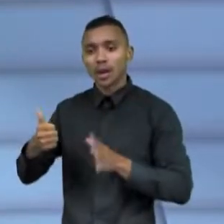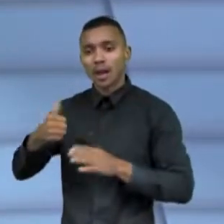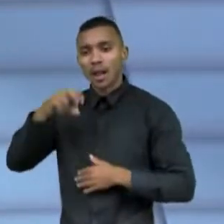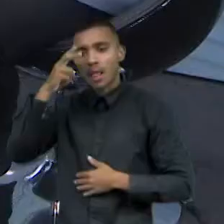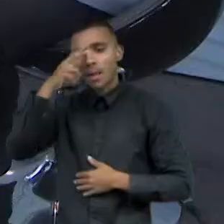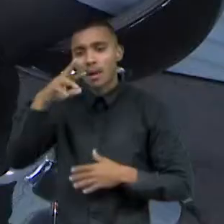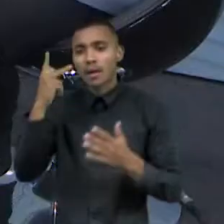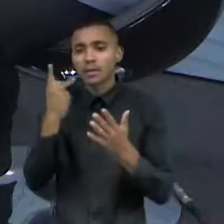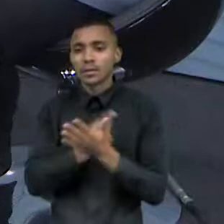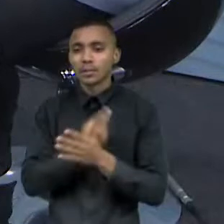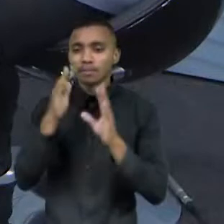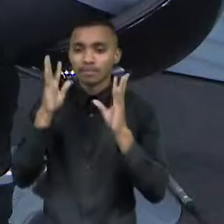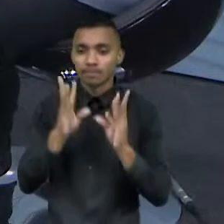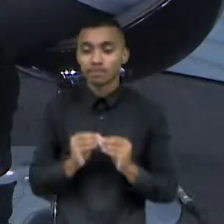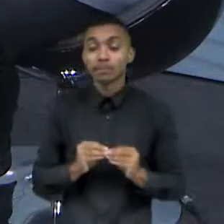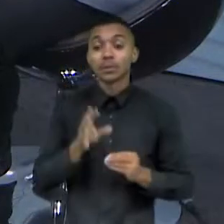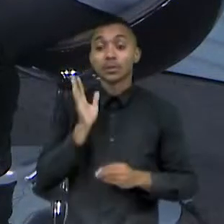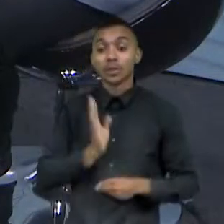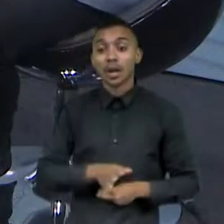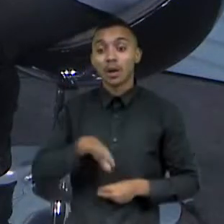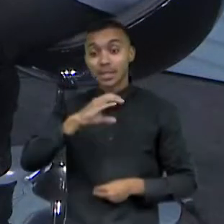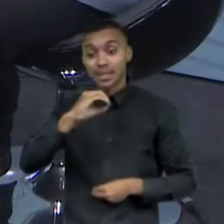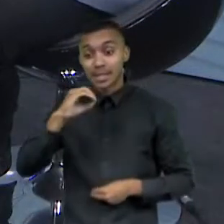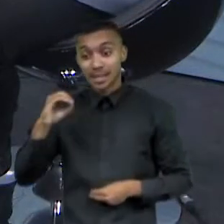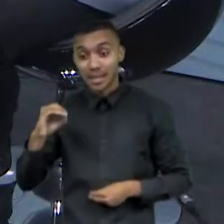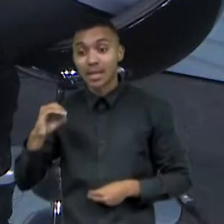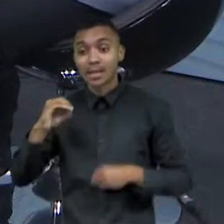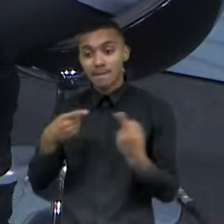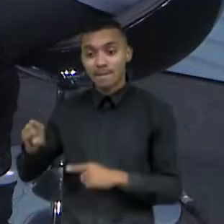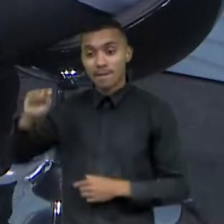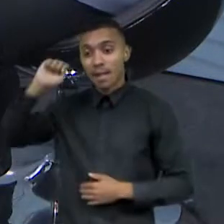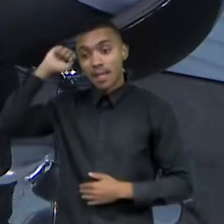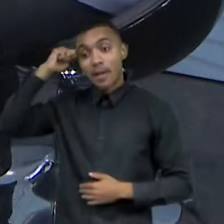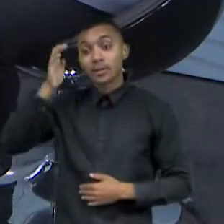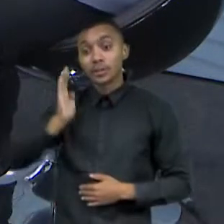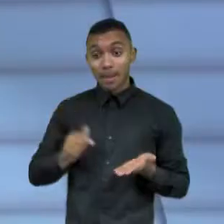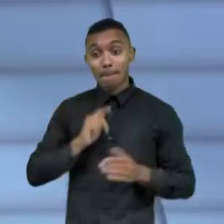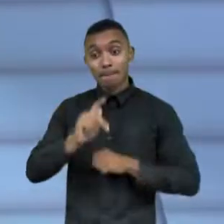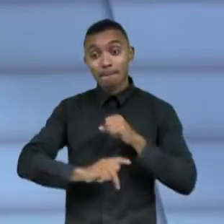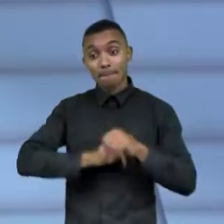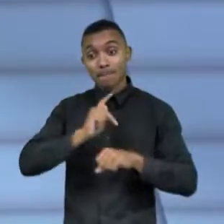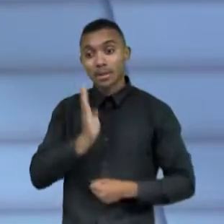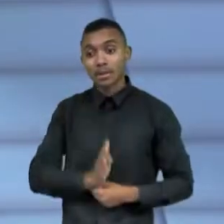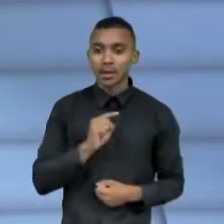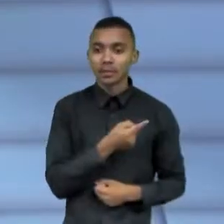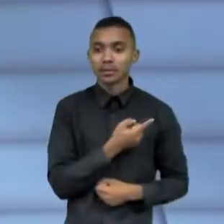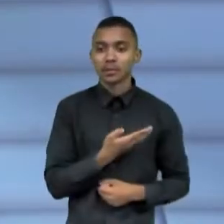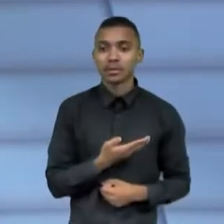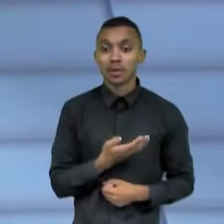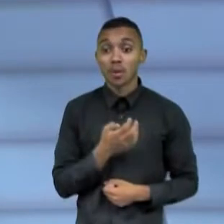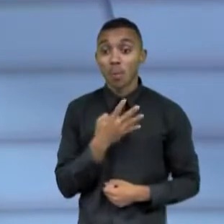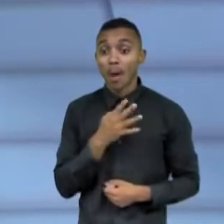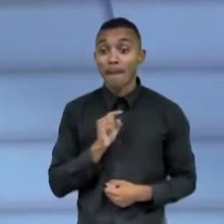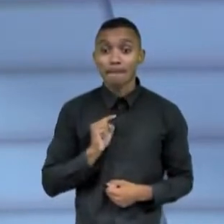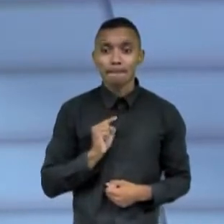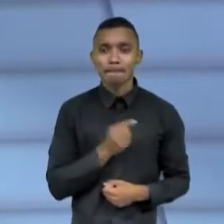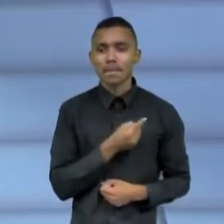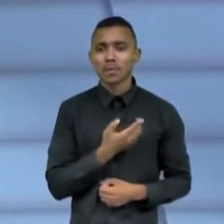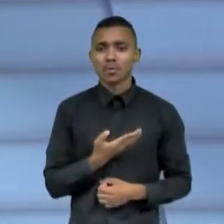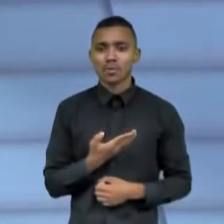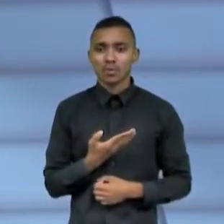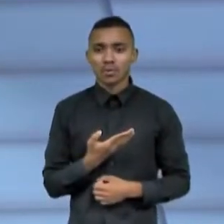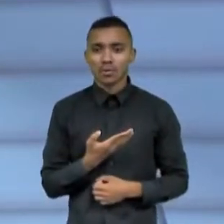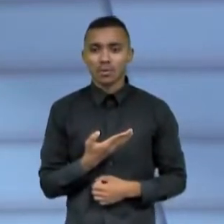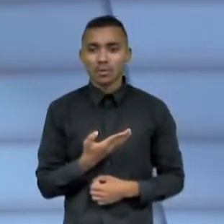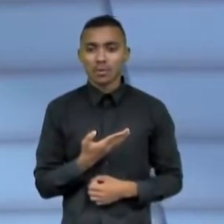Rório. Foram 800 casos de violência policial. E aqui são 4 mil casos. Pior do que lá. E a gente